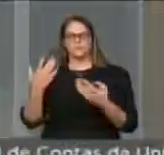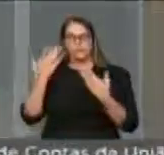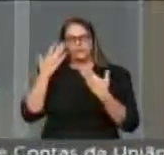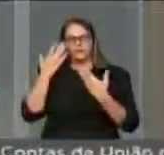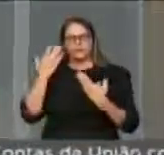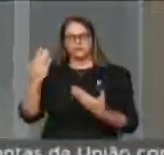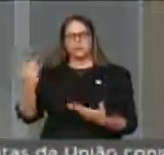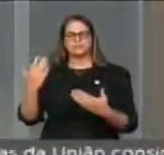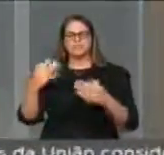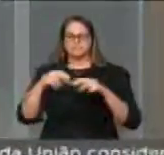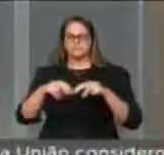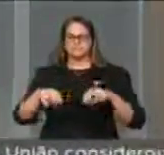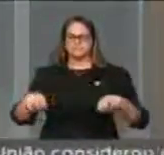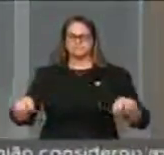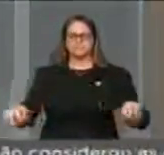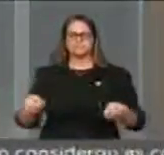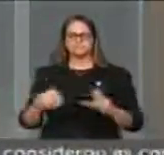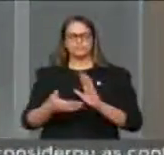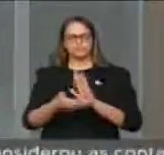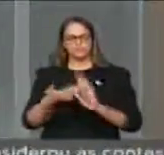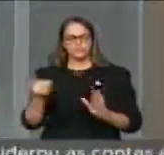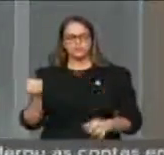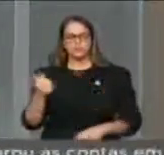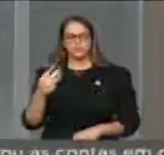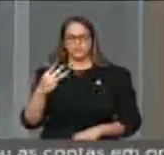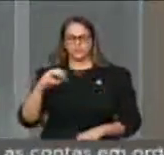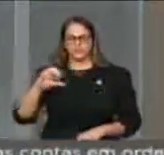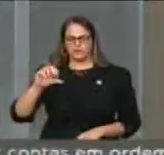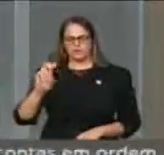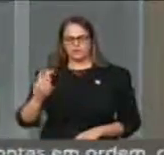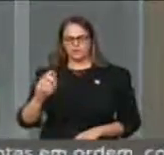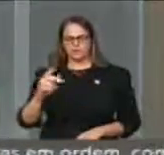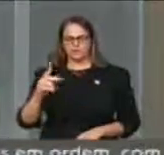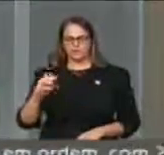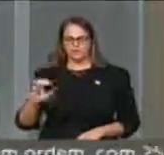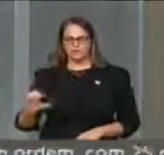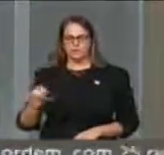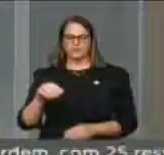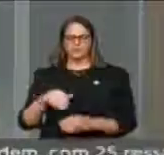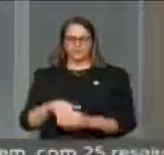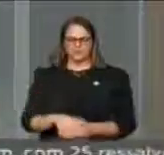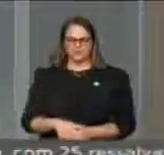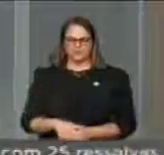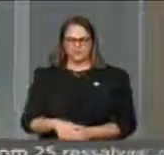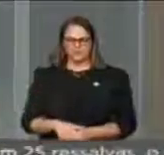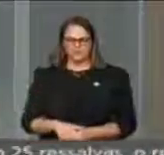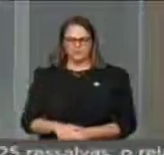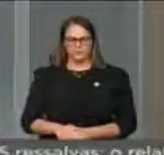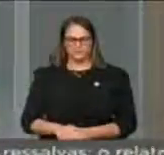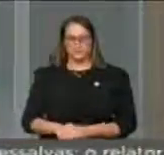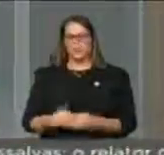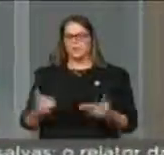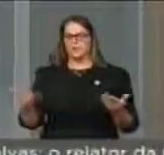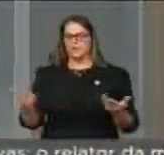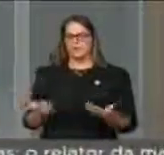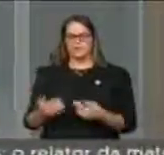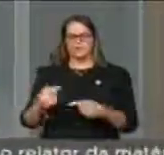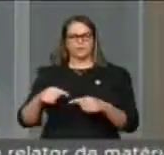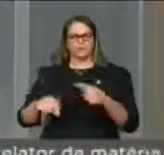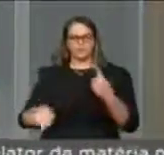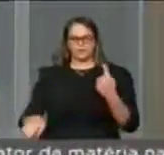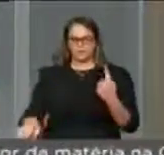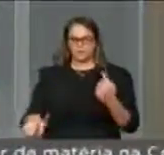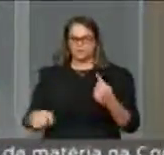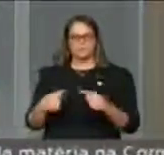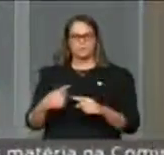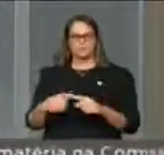por ter tirado essa votação da PEC 395 do dia hoje dos professores, que seria um crime cometido, porque